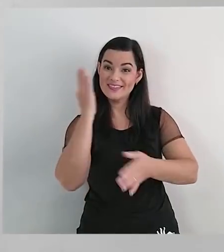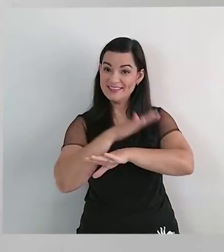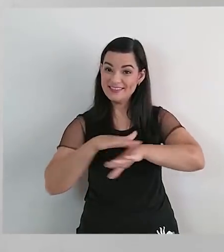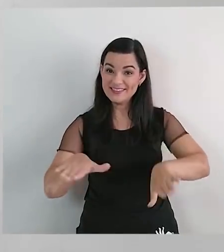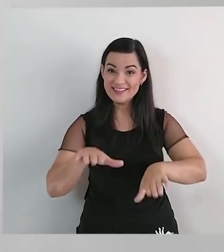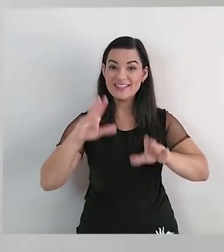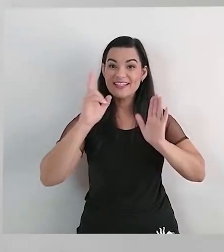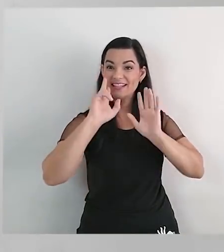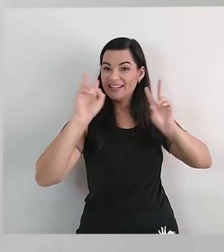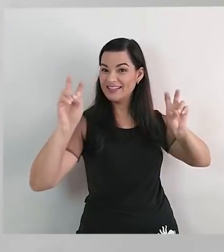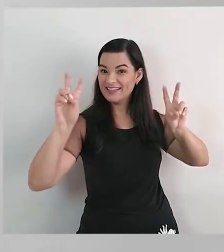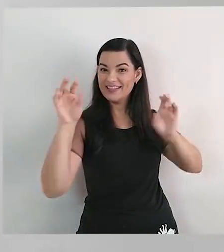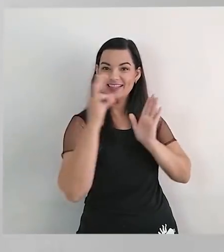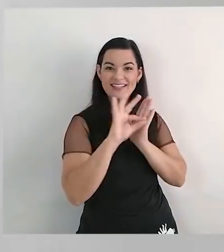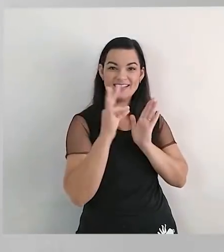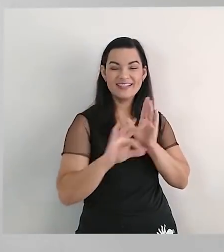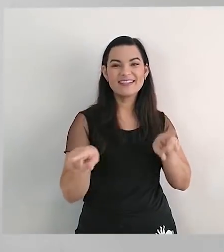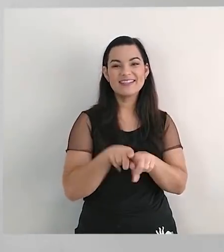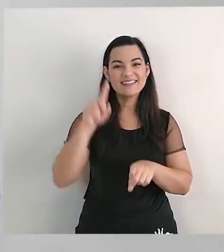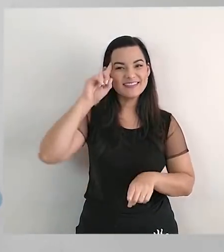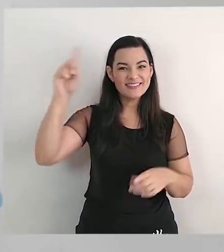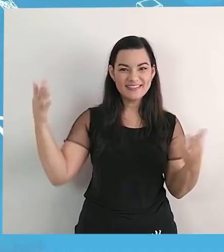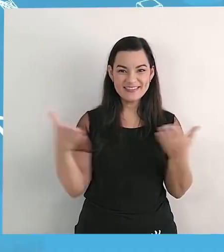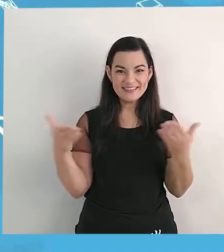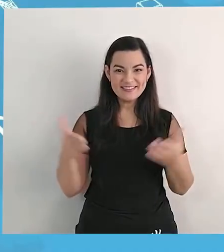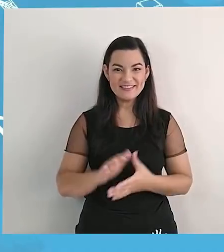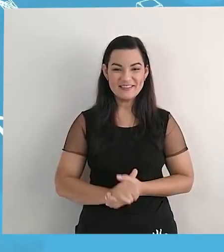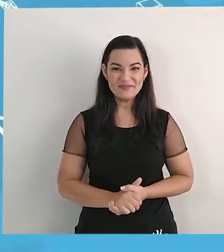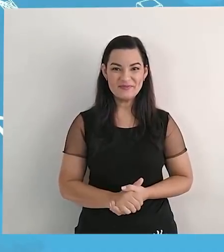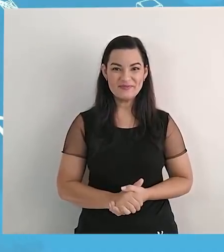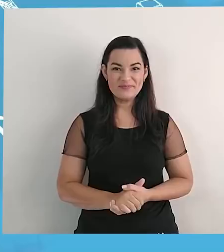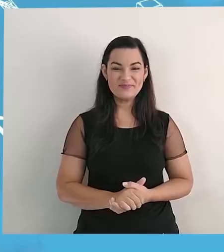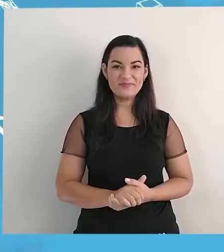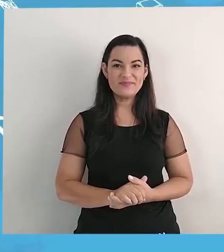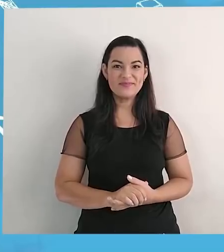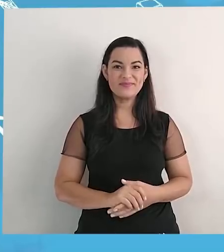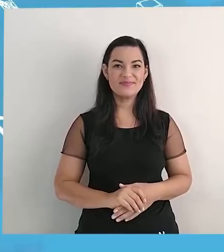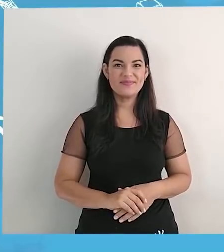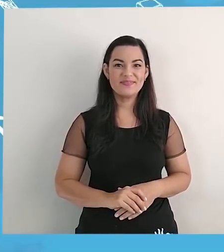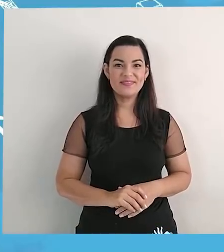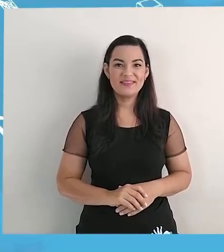o nosso tema e a data de hoje.